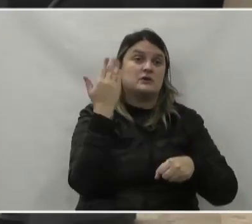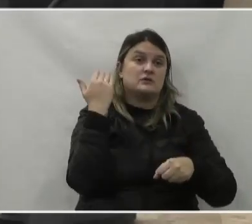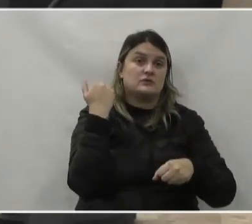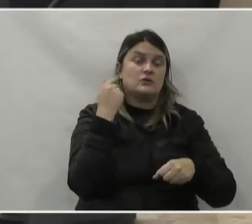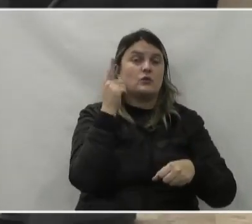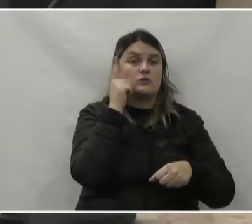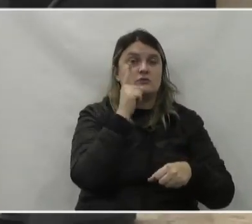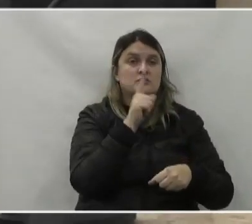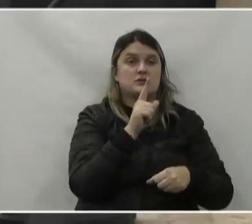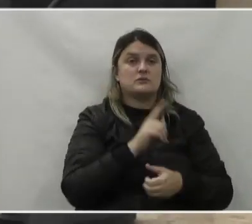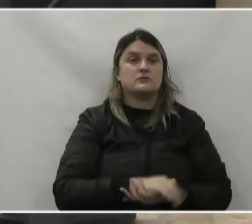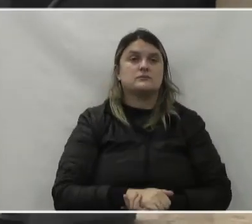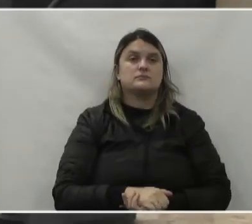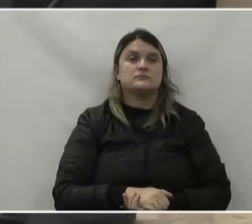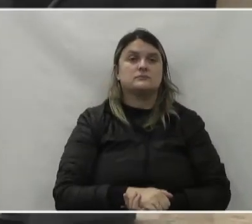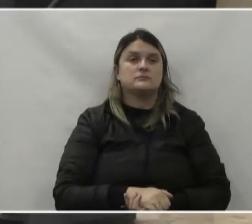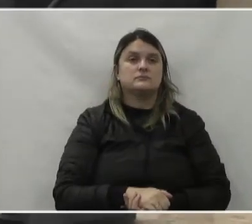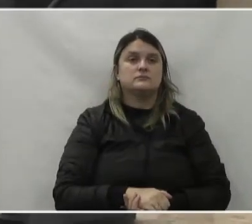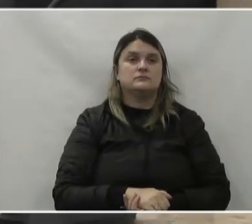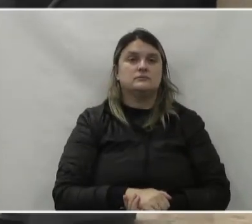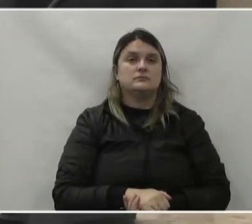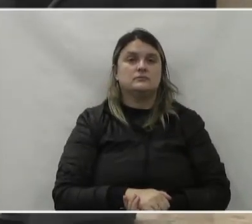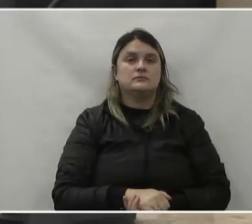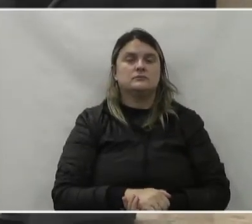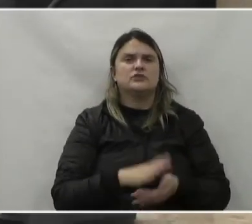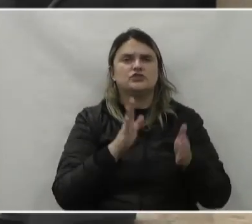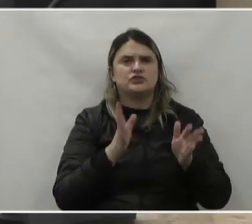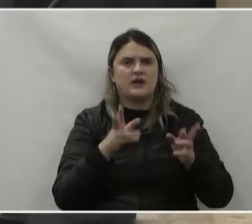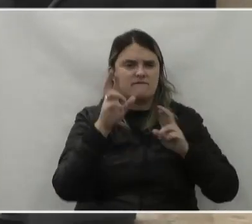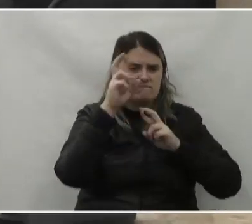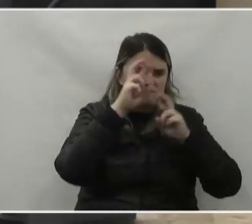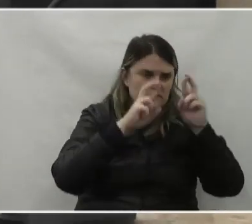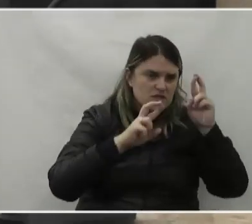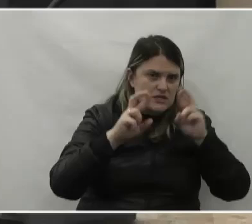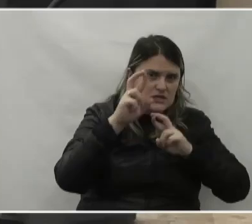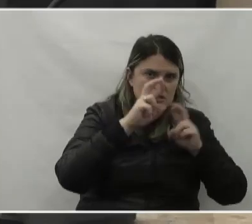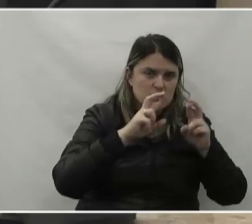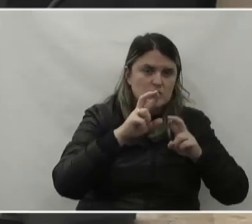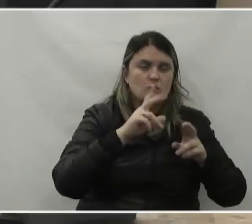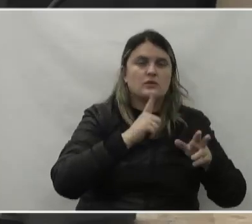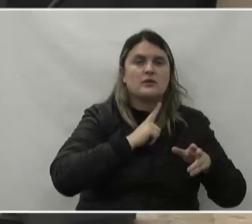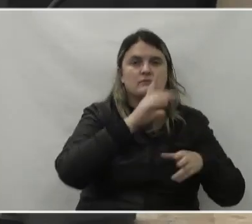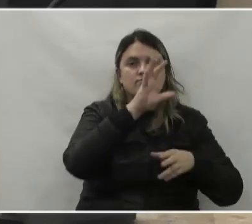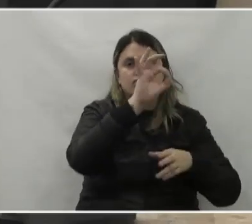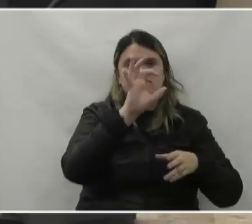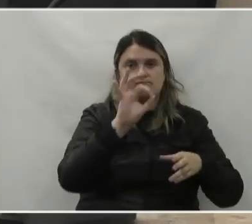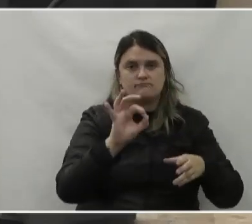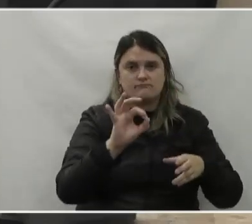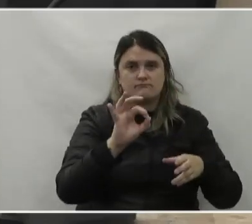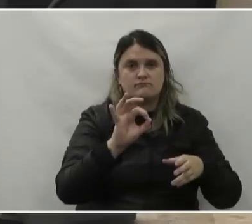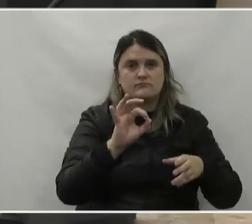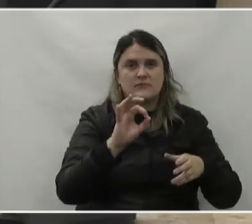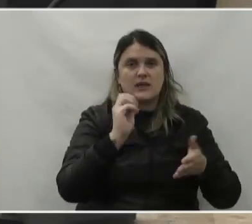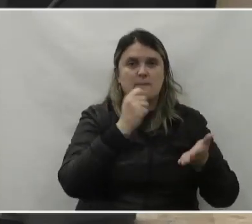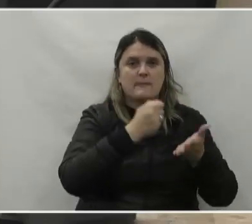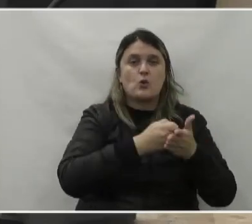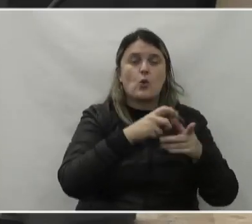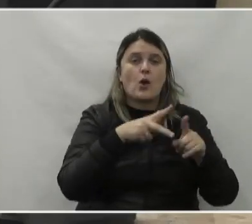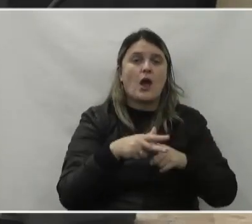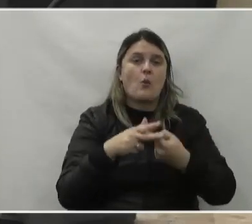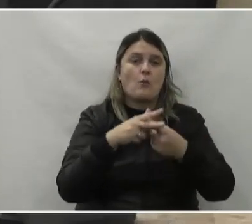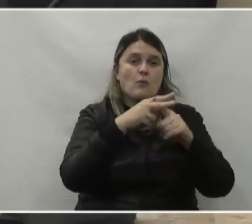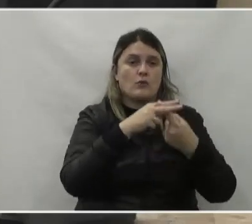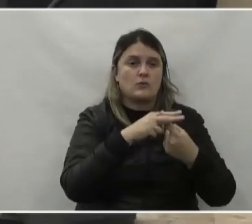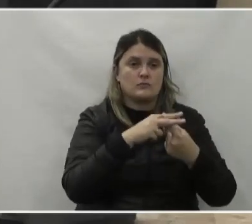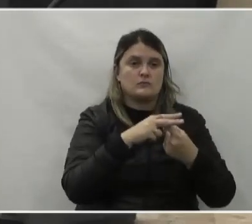condição, né? Foi verificado que existia índices de reajustes